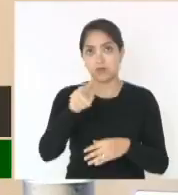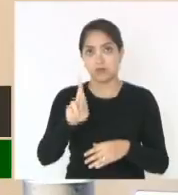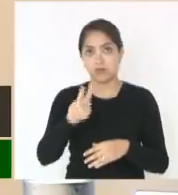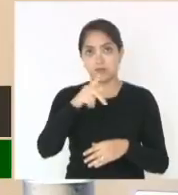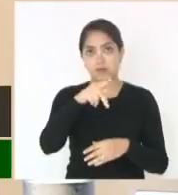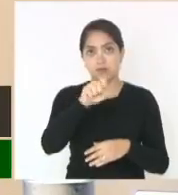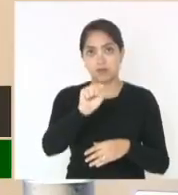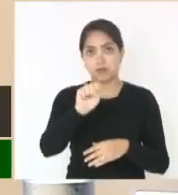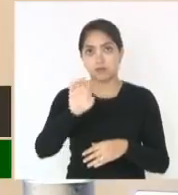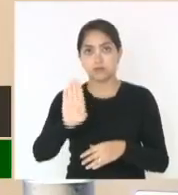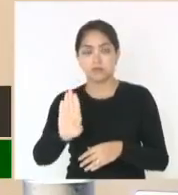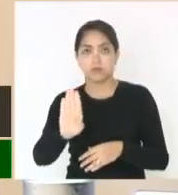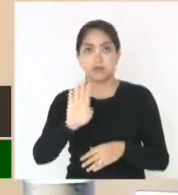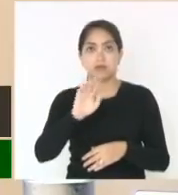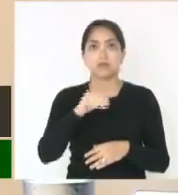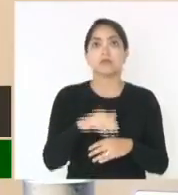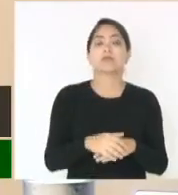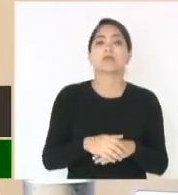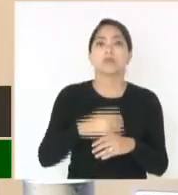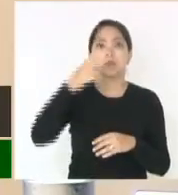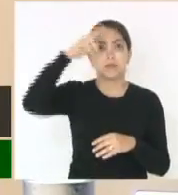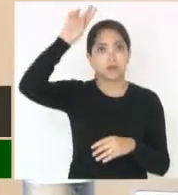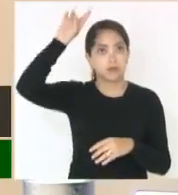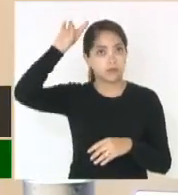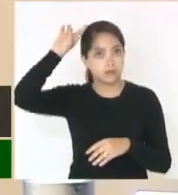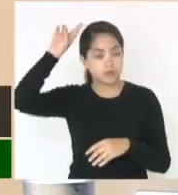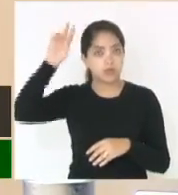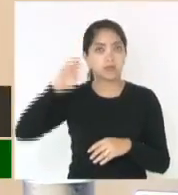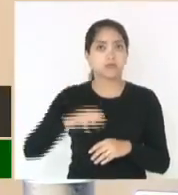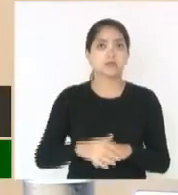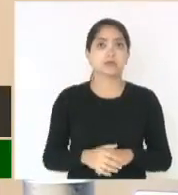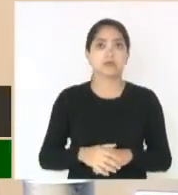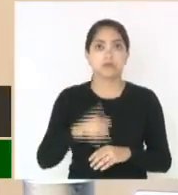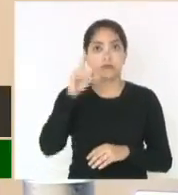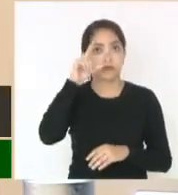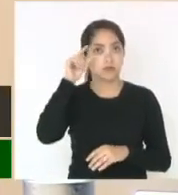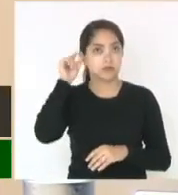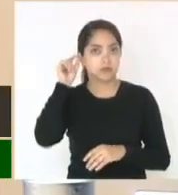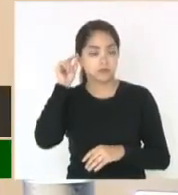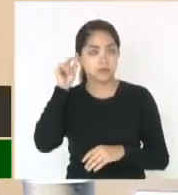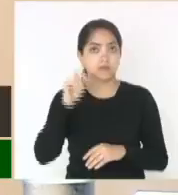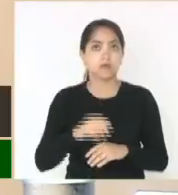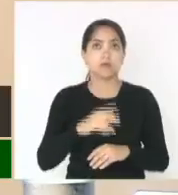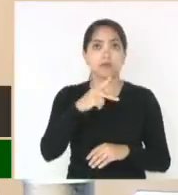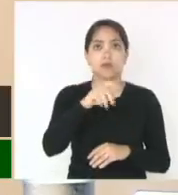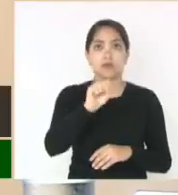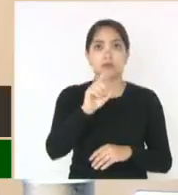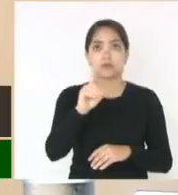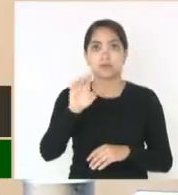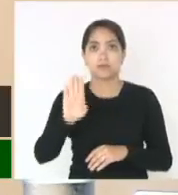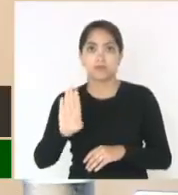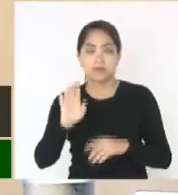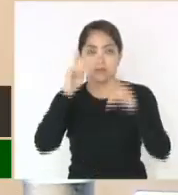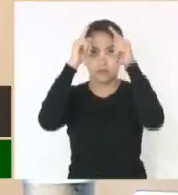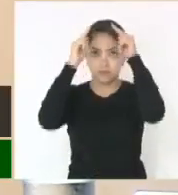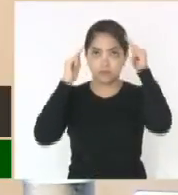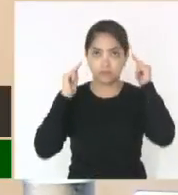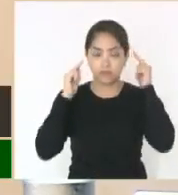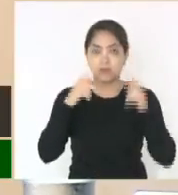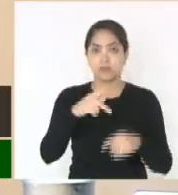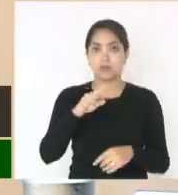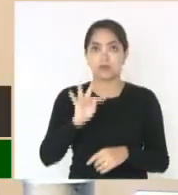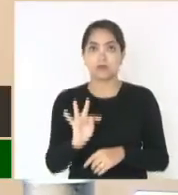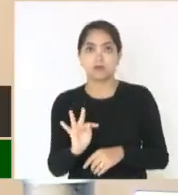PPPR-PSB, Podemos, doutor Vicente Carro Preso Serafim Venzon, PSDB, Neudi Sareta, PT e